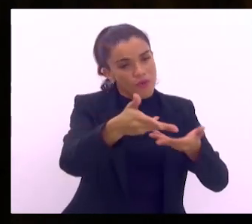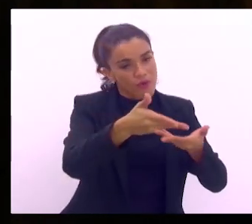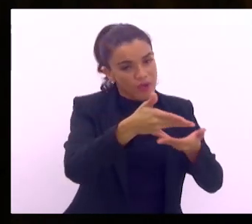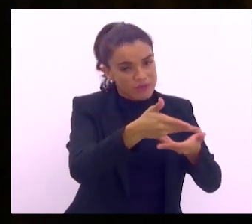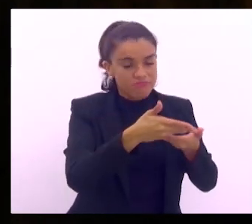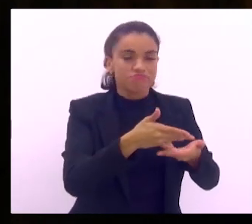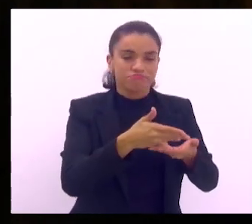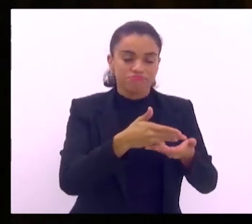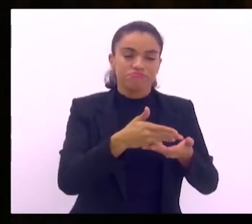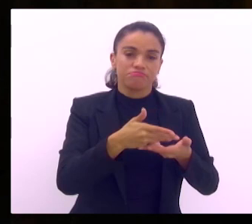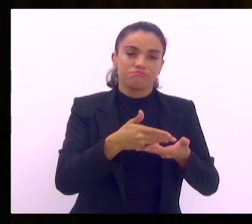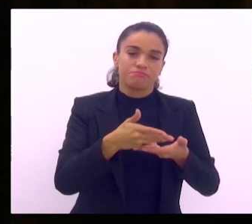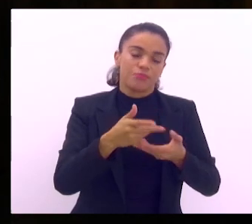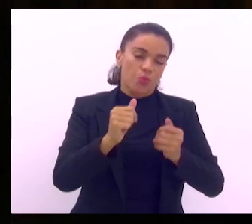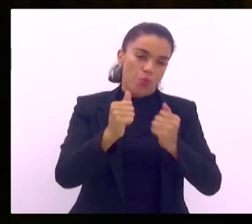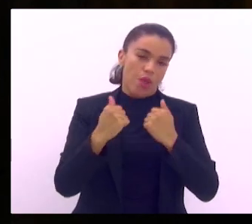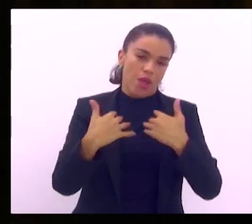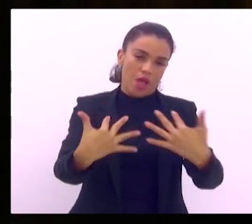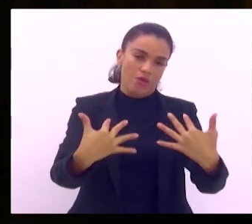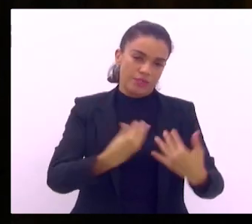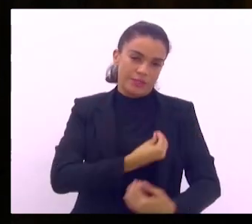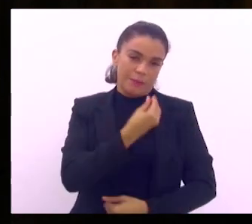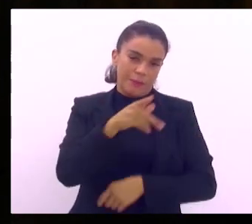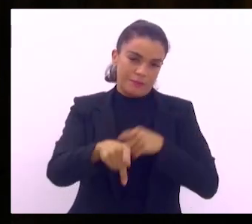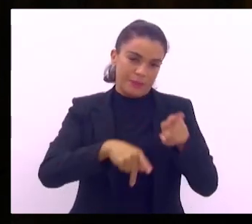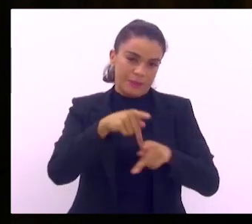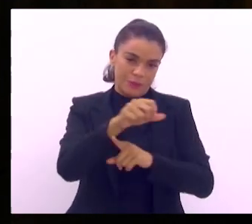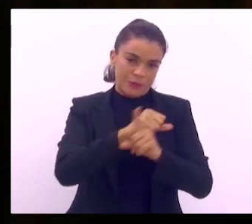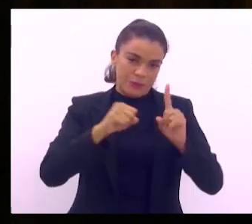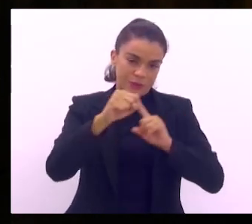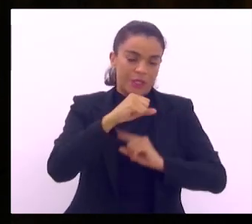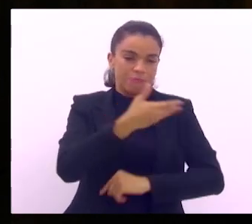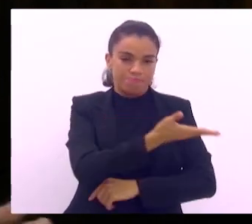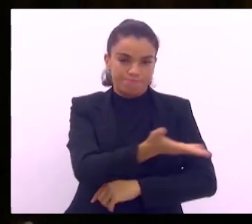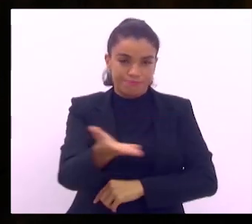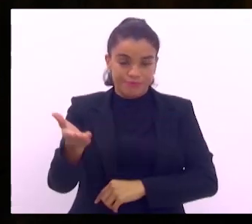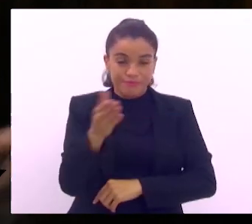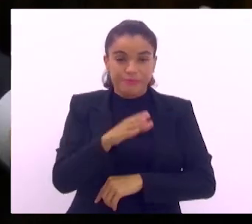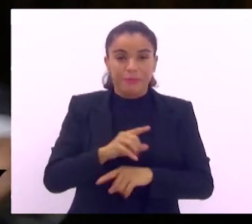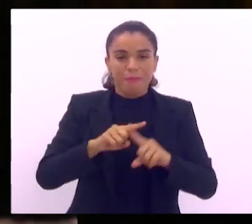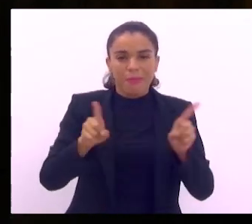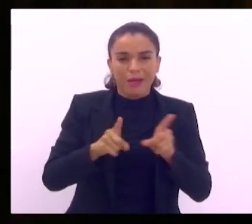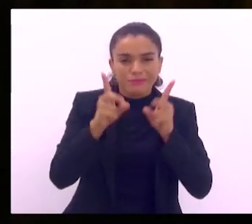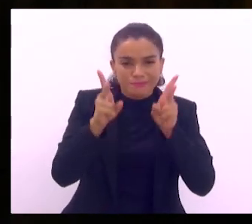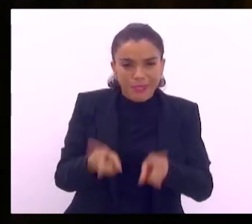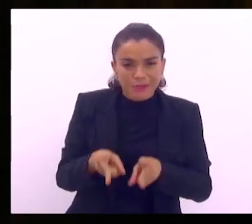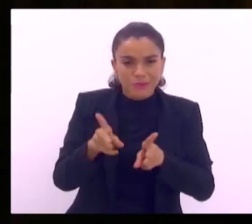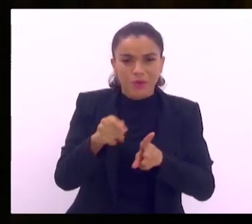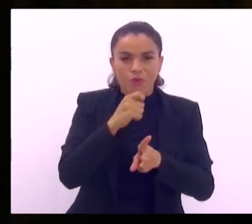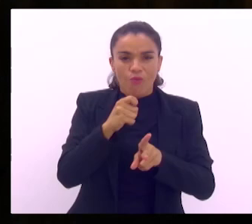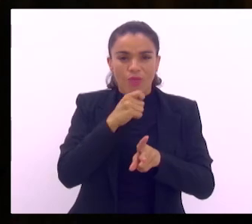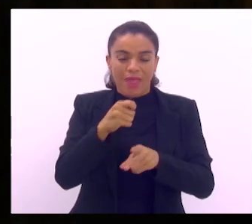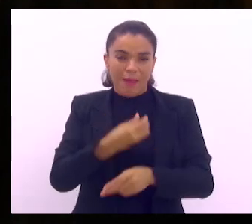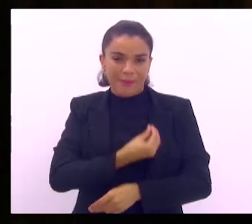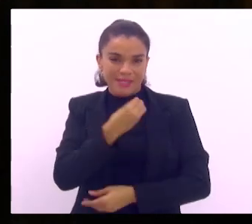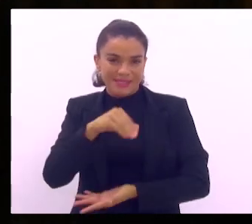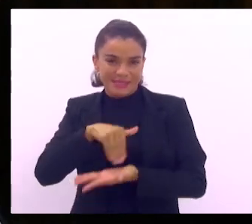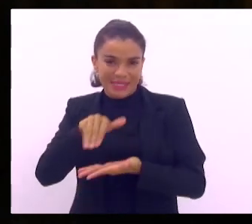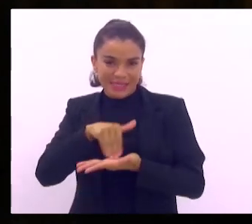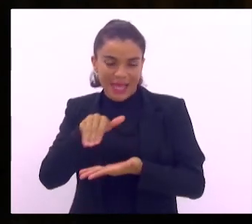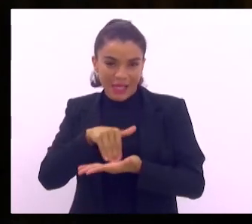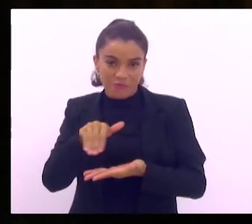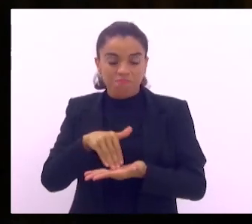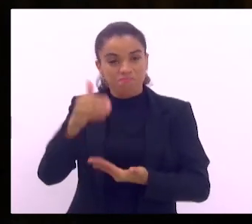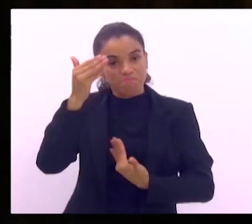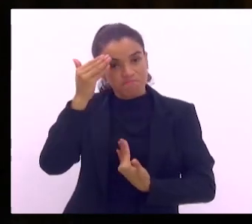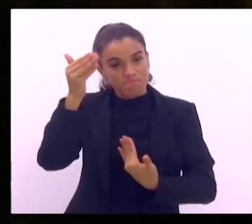com essa audiência pública, isso já fica muito claro, mas não seria a mesma coisa sem a presença do secretário. O